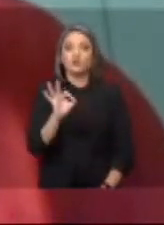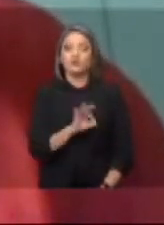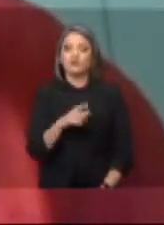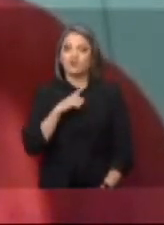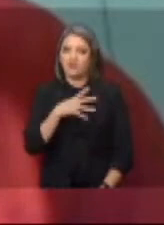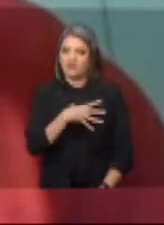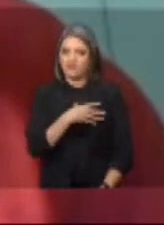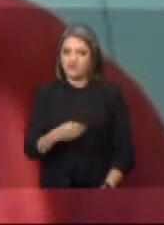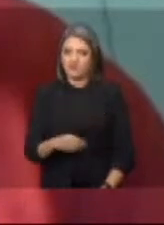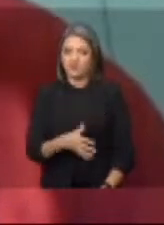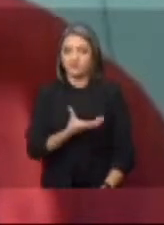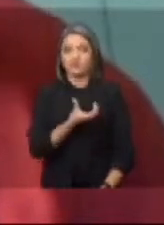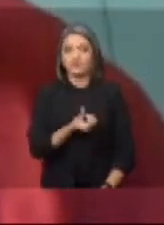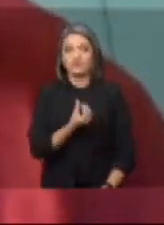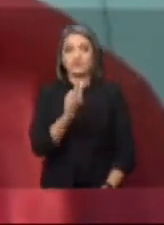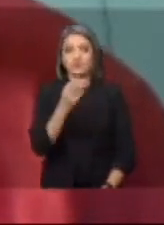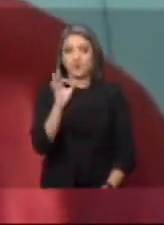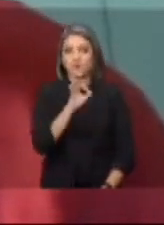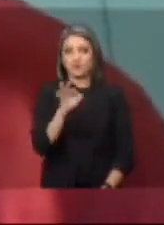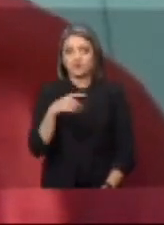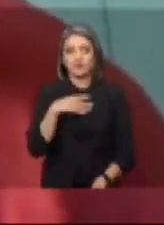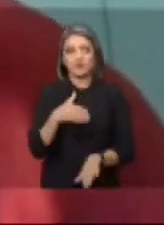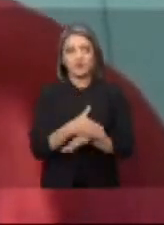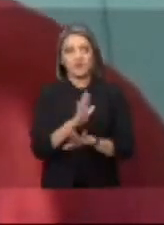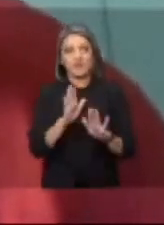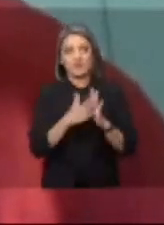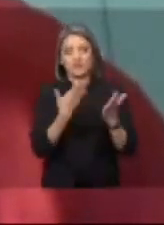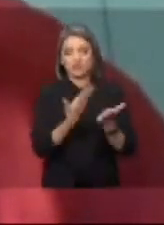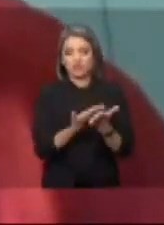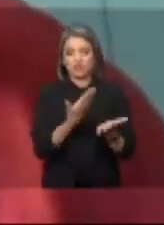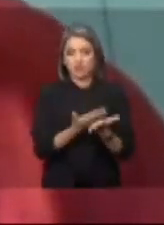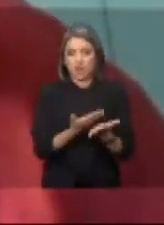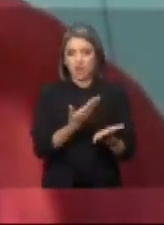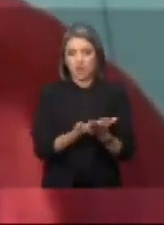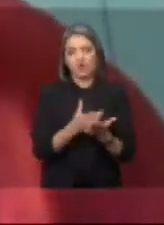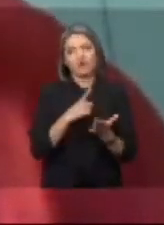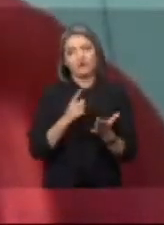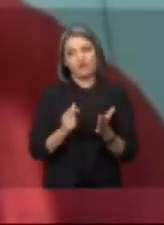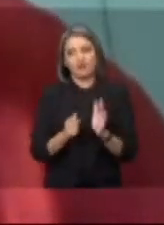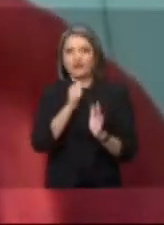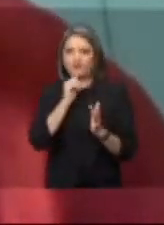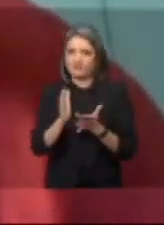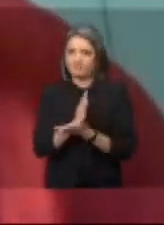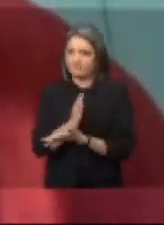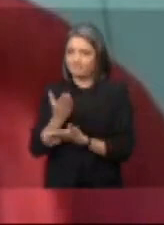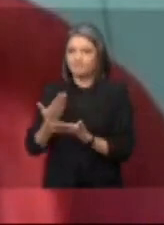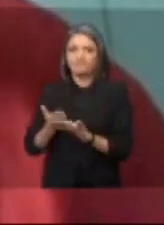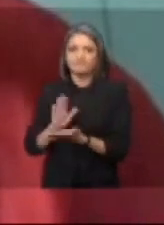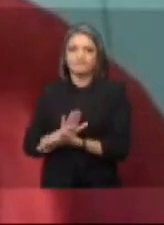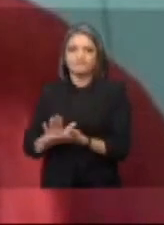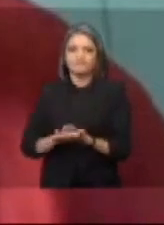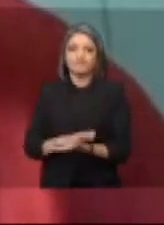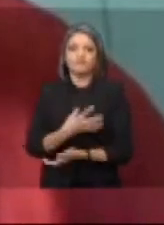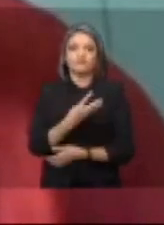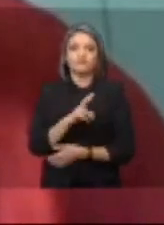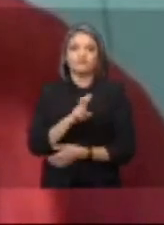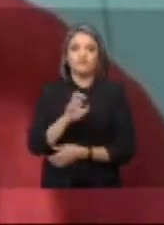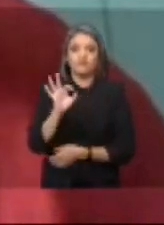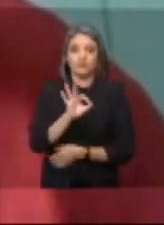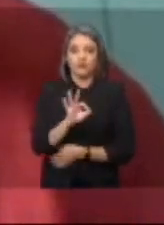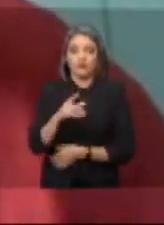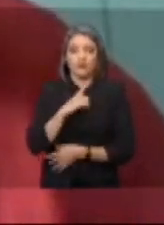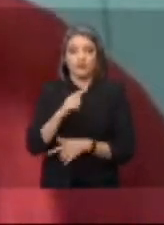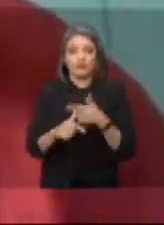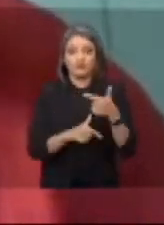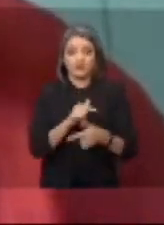filhos, 62% frequenta a escola, tem um grupo aí fora da escola ainda, 45% estão trabalhando,